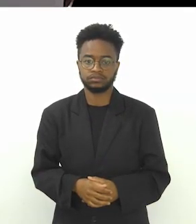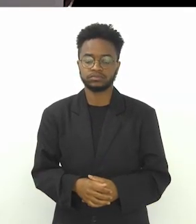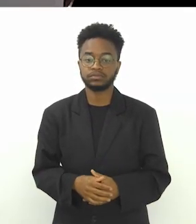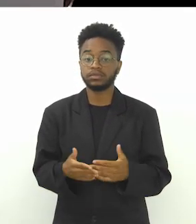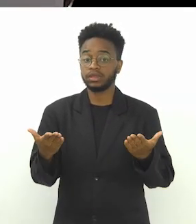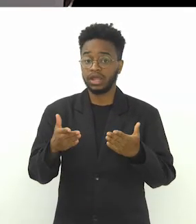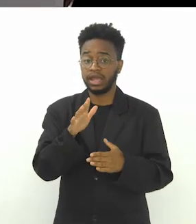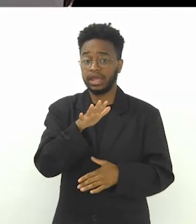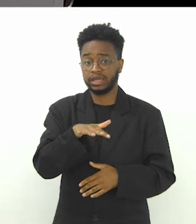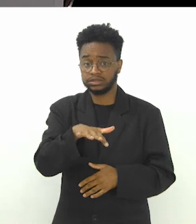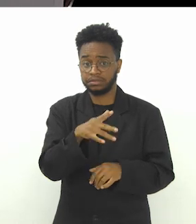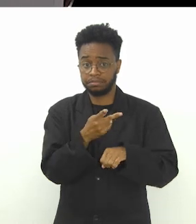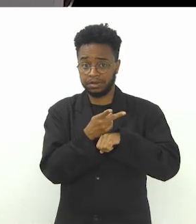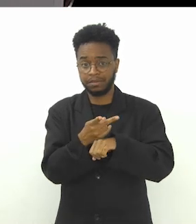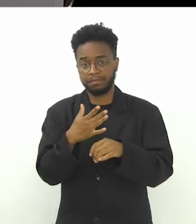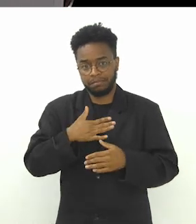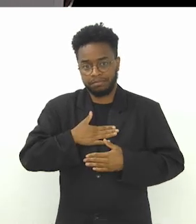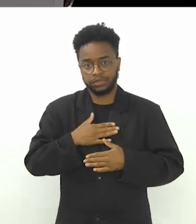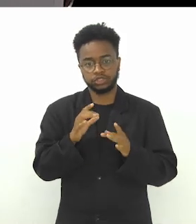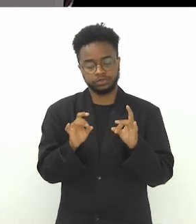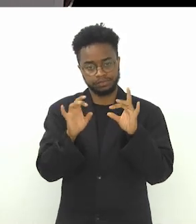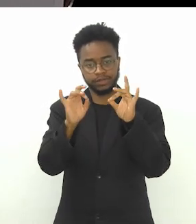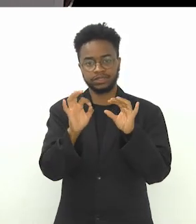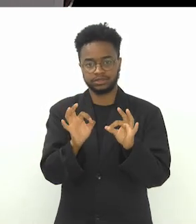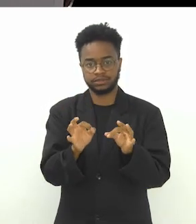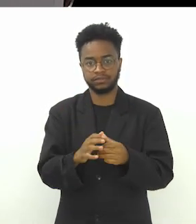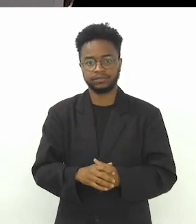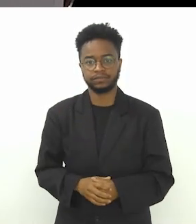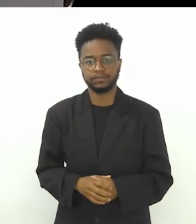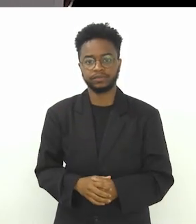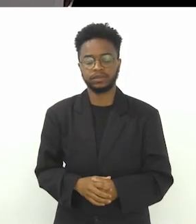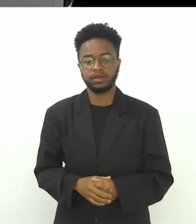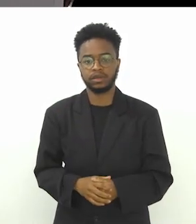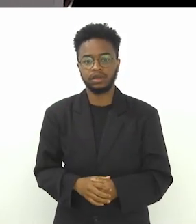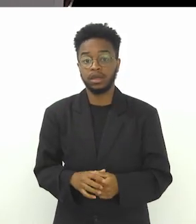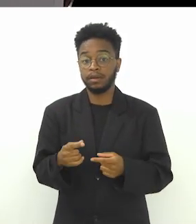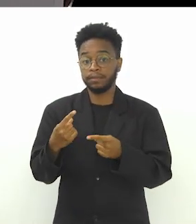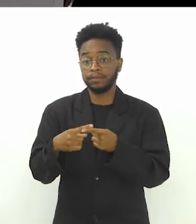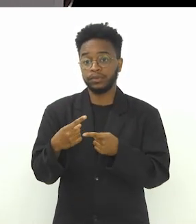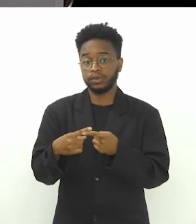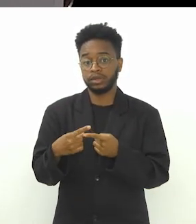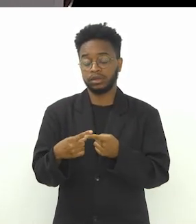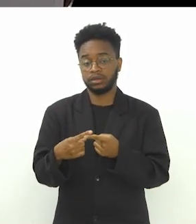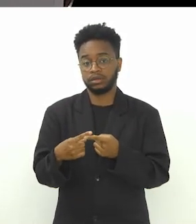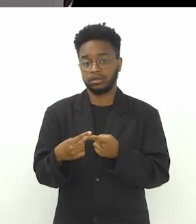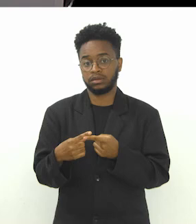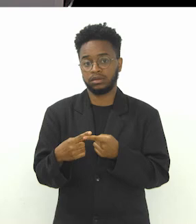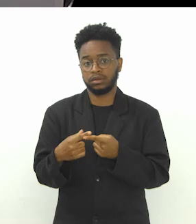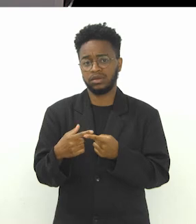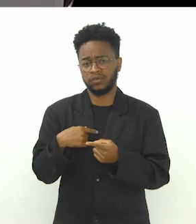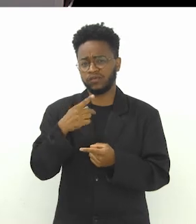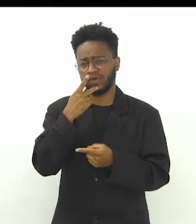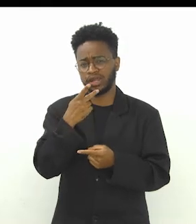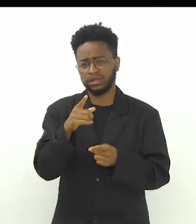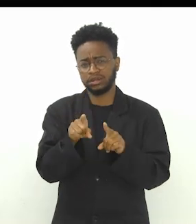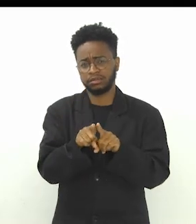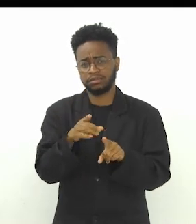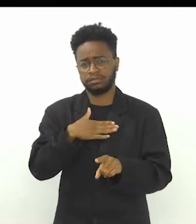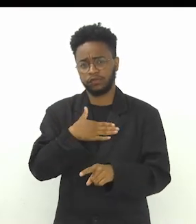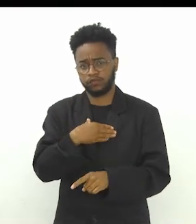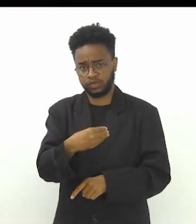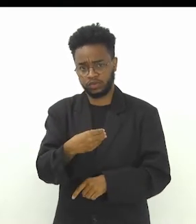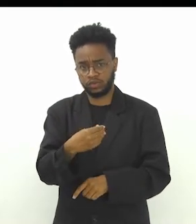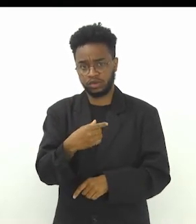Essa premiação, ela é muito especial para mim, sabe? Porque assim, eu falei isso até para o meu